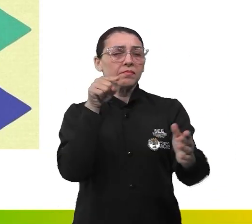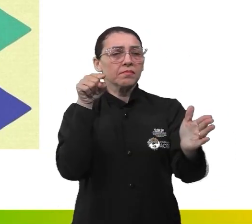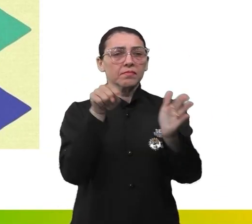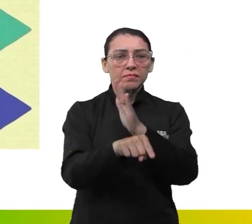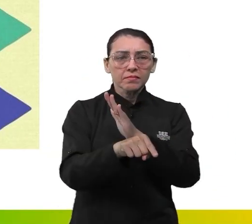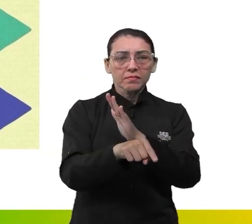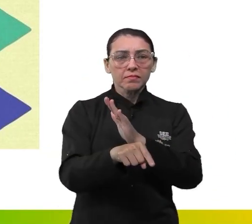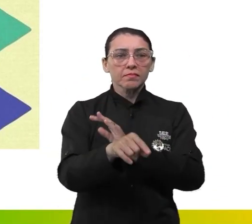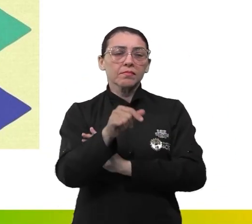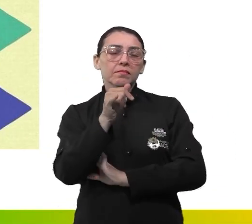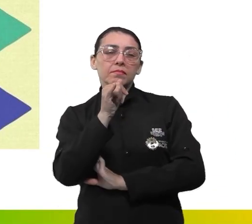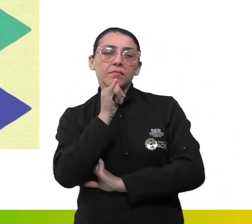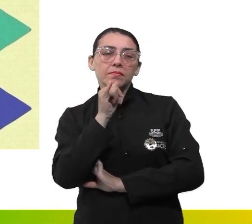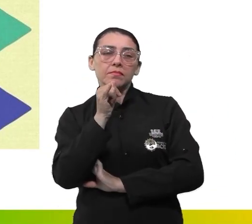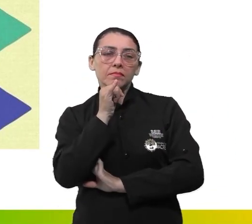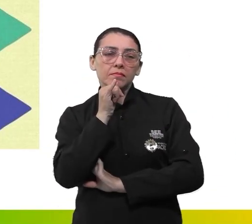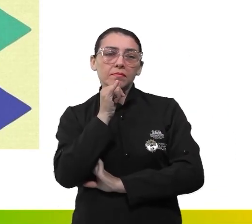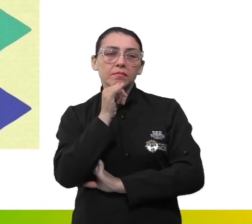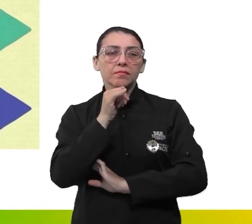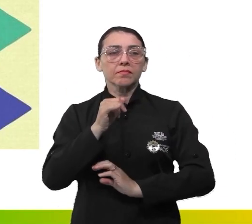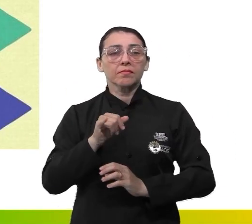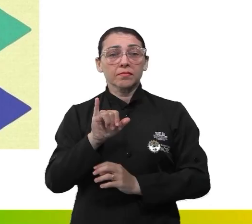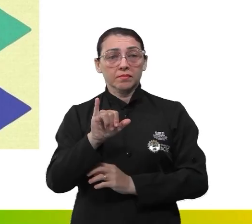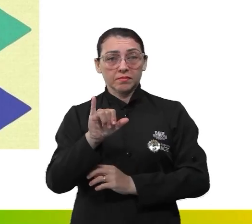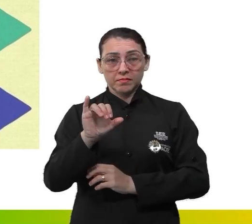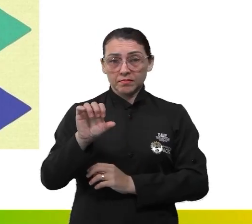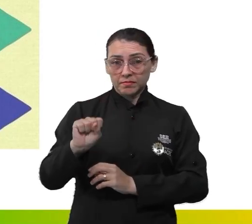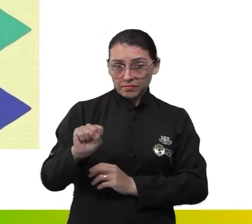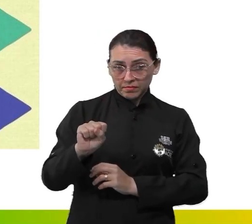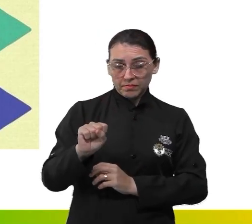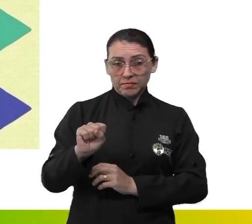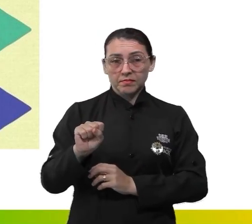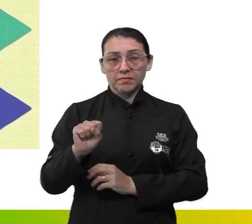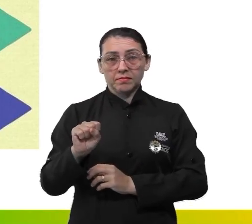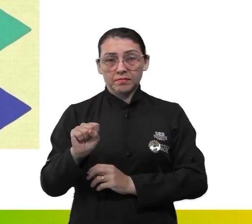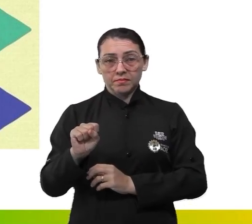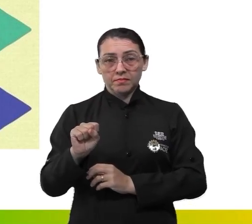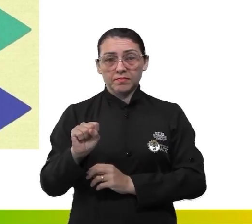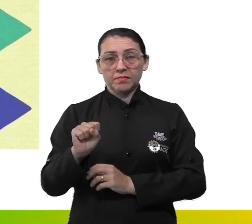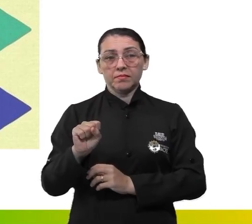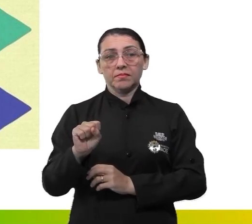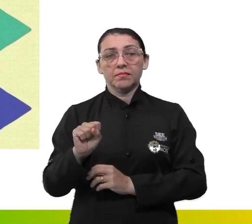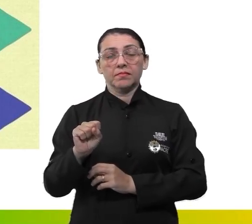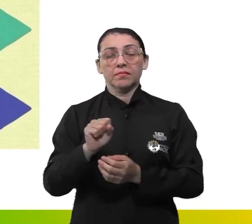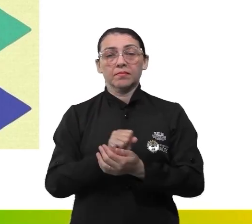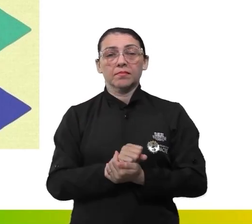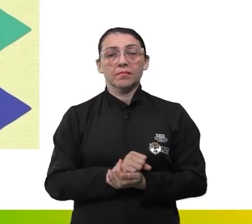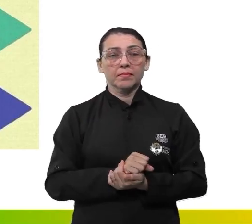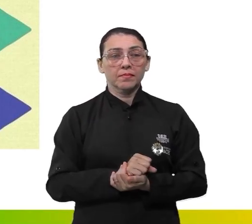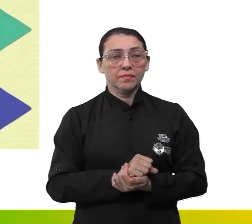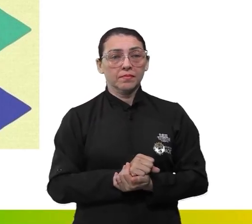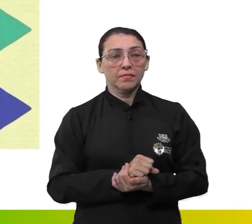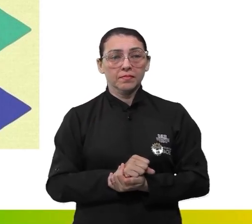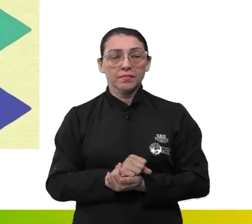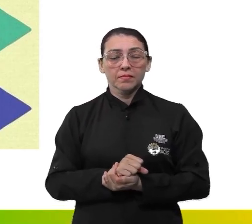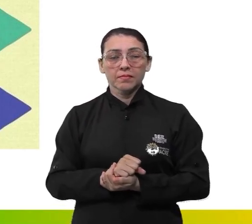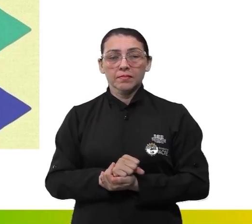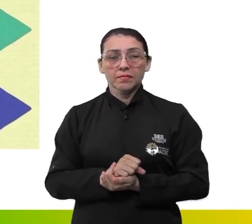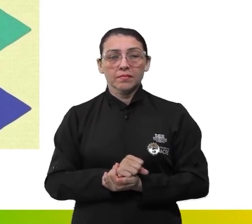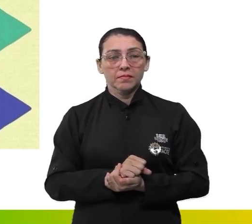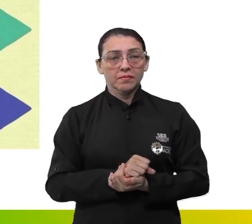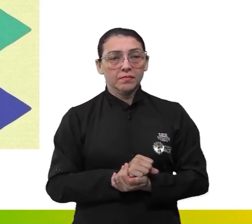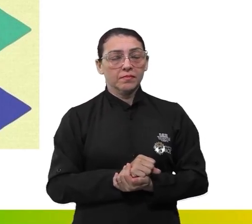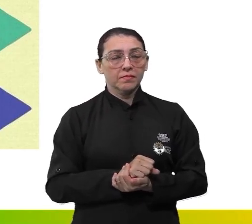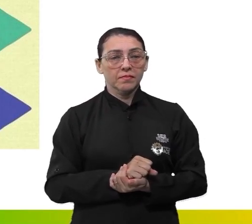pergunta. Nesse caso, eu vou começar com o verbo to be, am, is ou are. Nesse caso, nós vamos começar